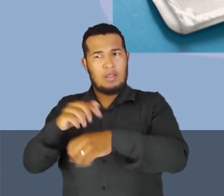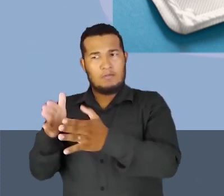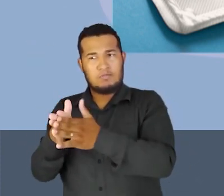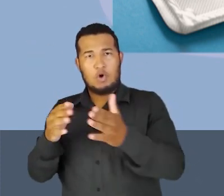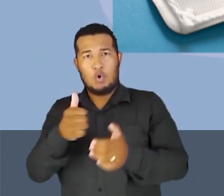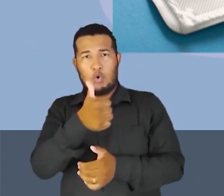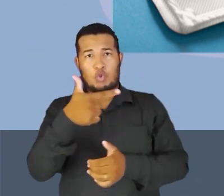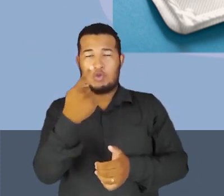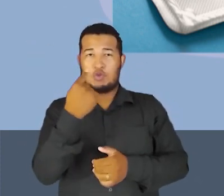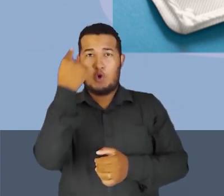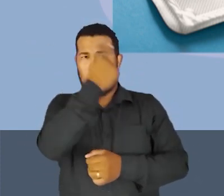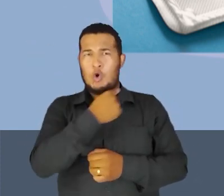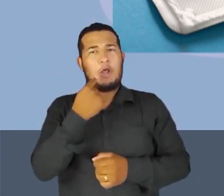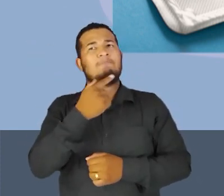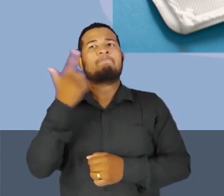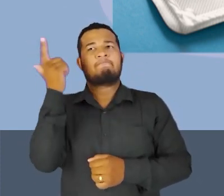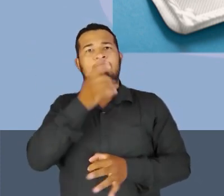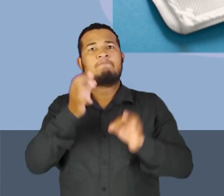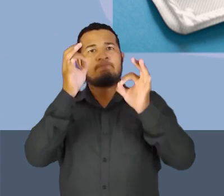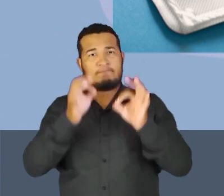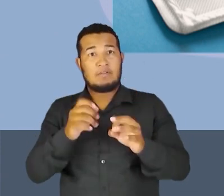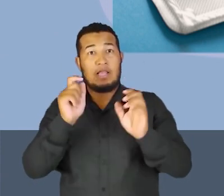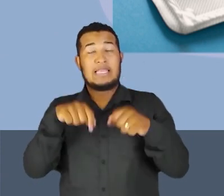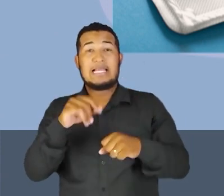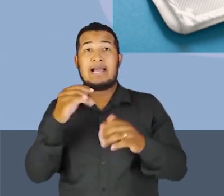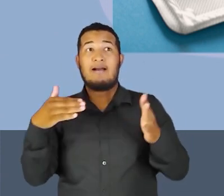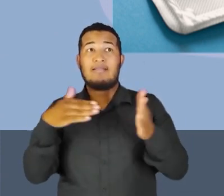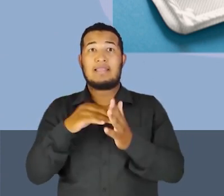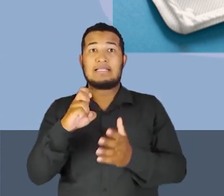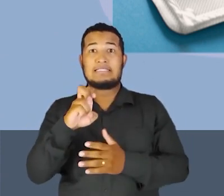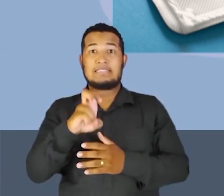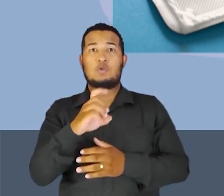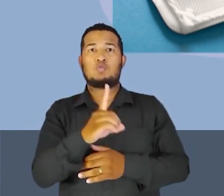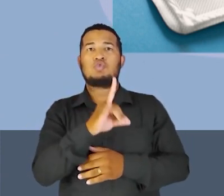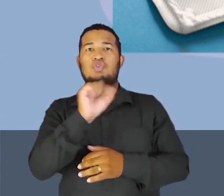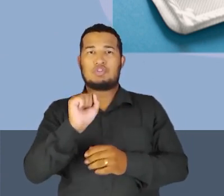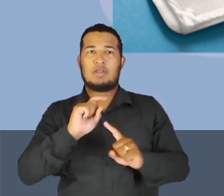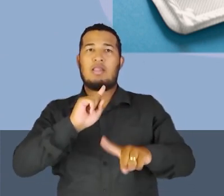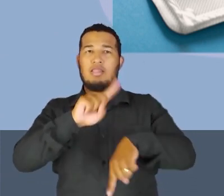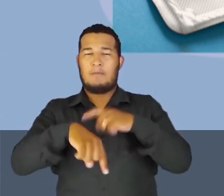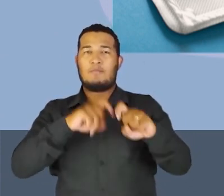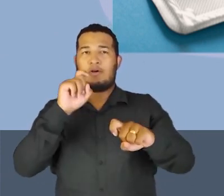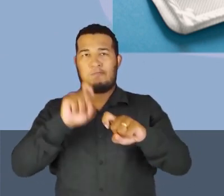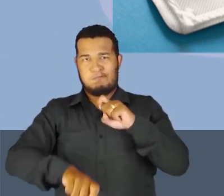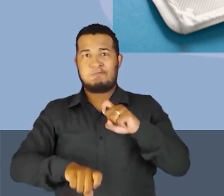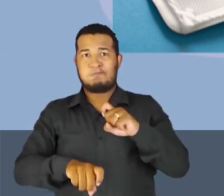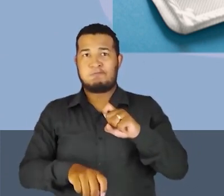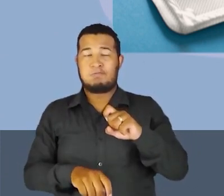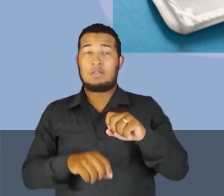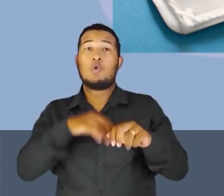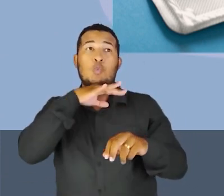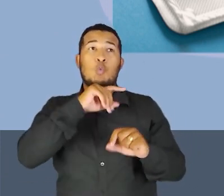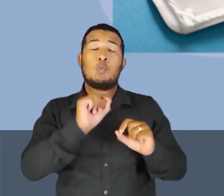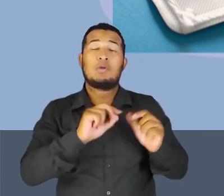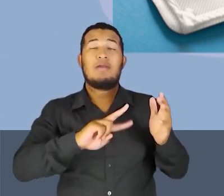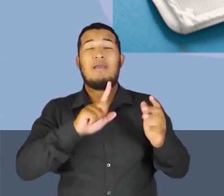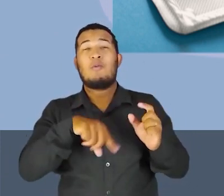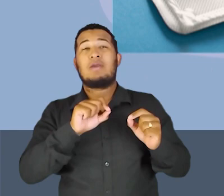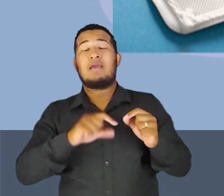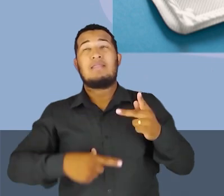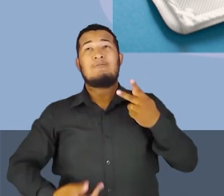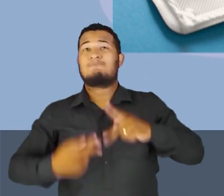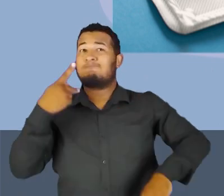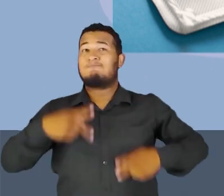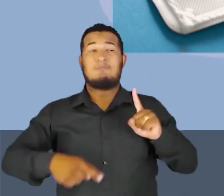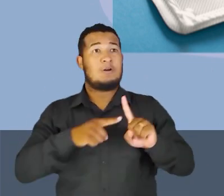12 horas. Pode ser utilizada 5 dias após a relação sexual. E as desvantagens? Possui uma dose elevada de hormônios